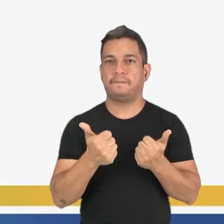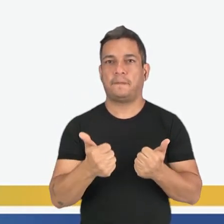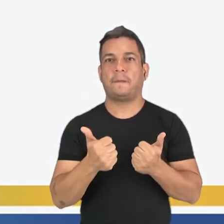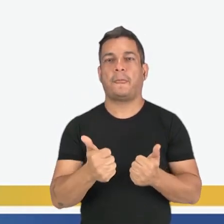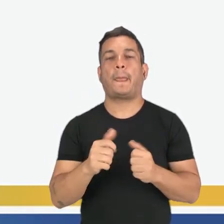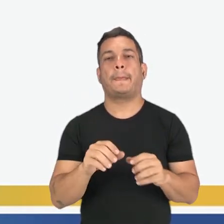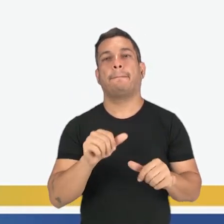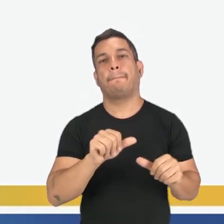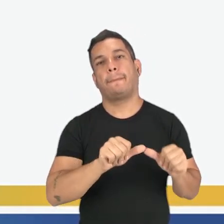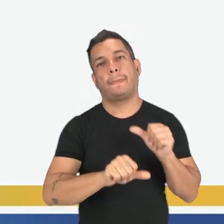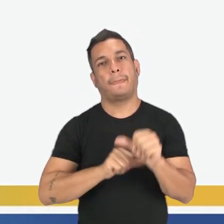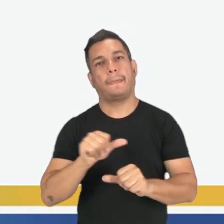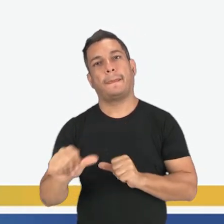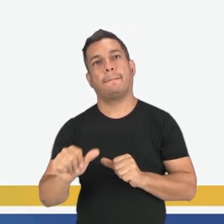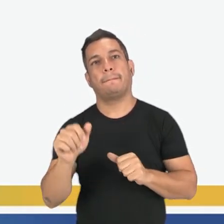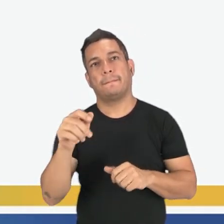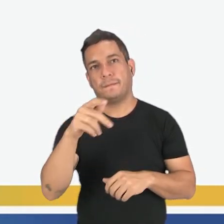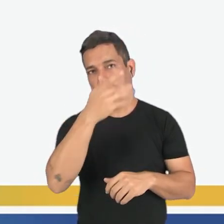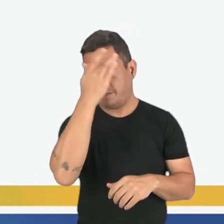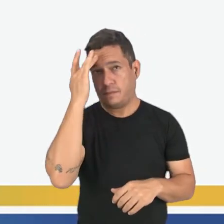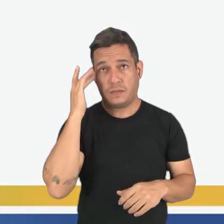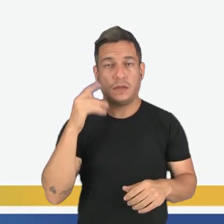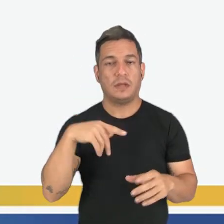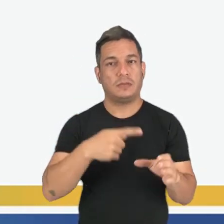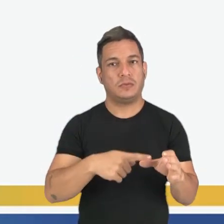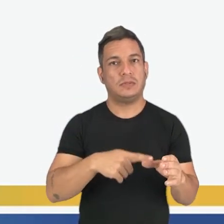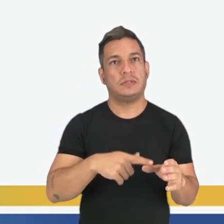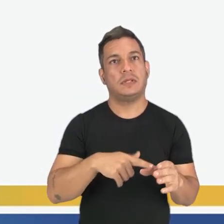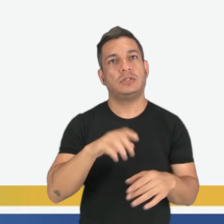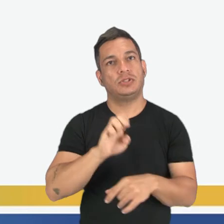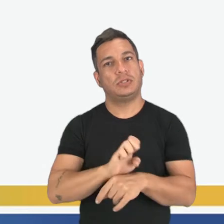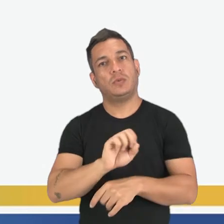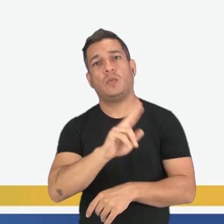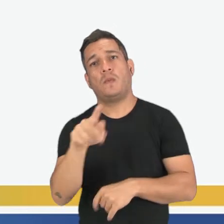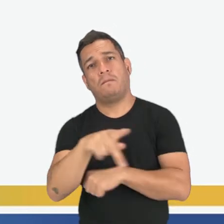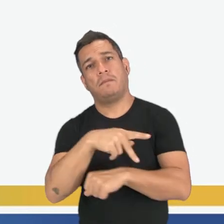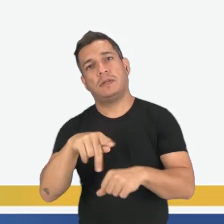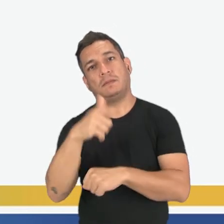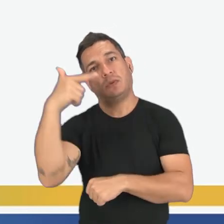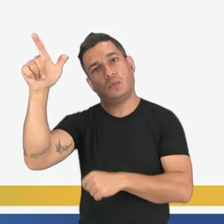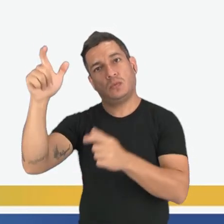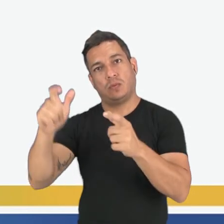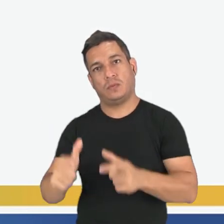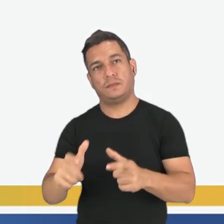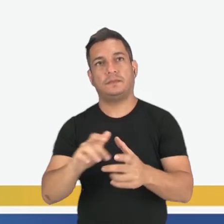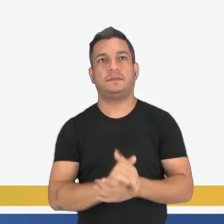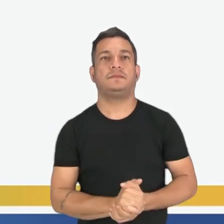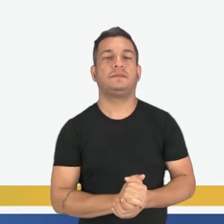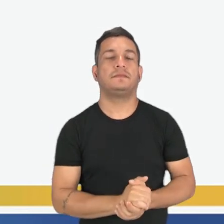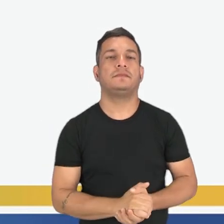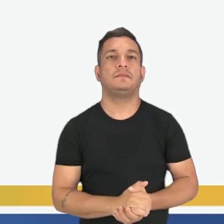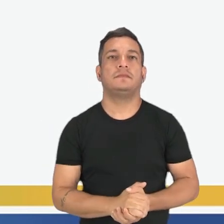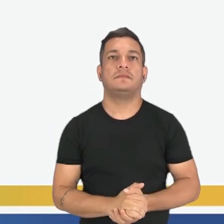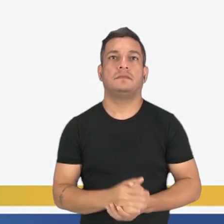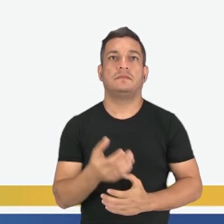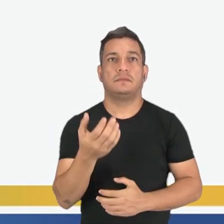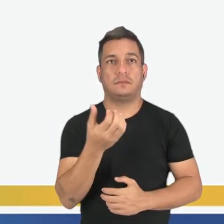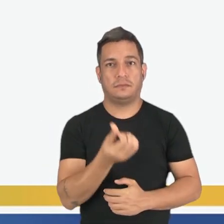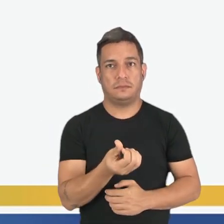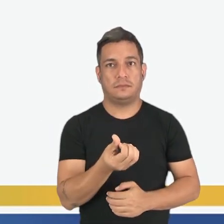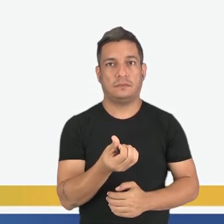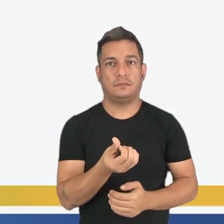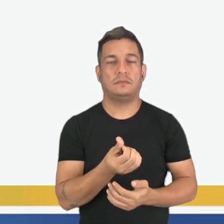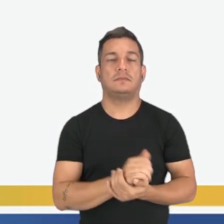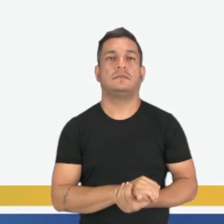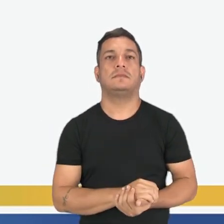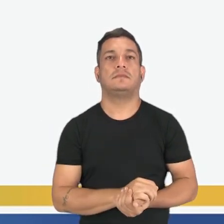D, deslocamento de pessoas de uma determinada cidade, estado ou país para outro local. Continuando, nós temos